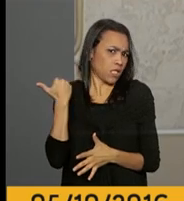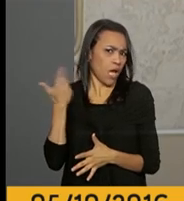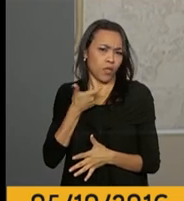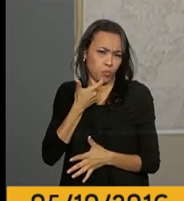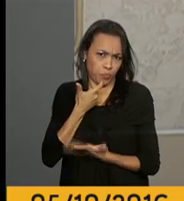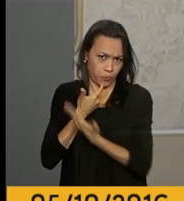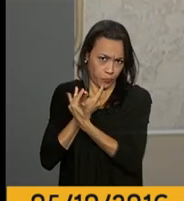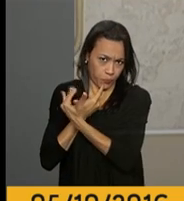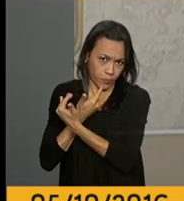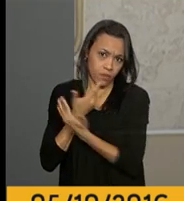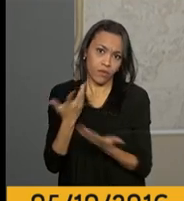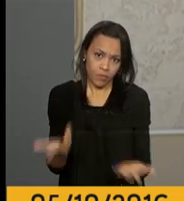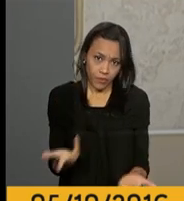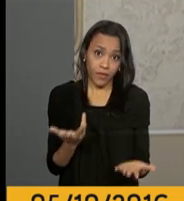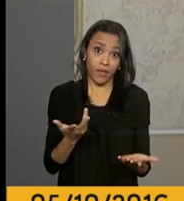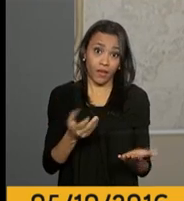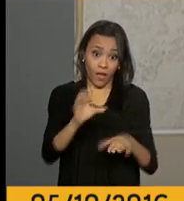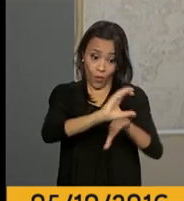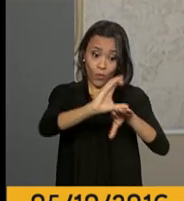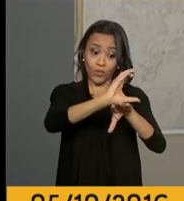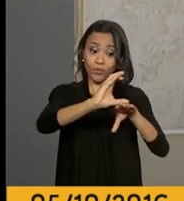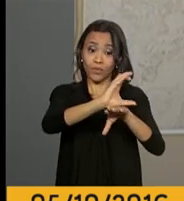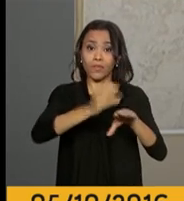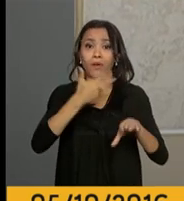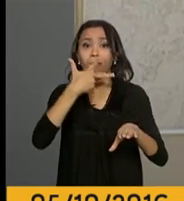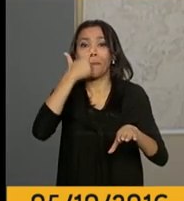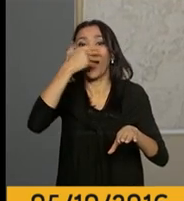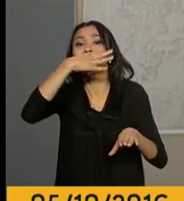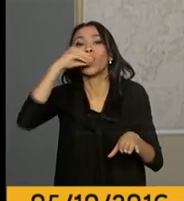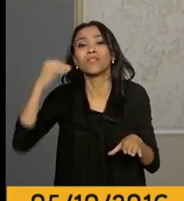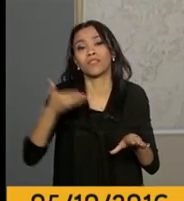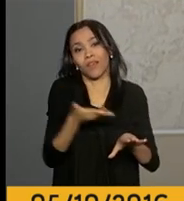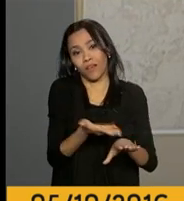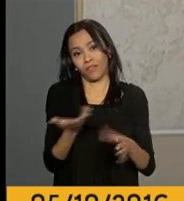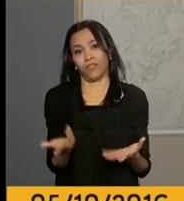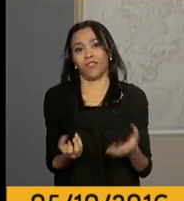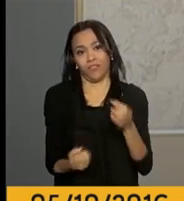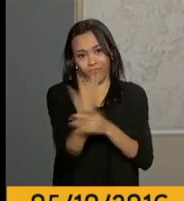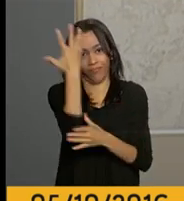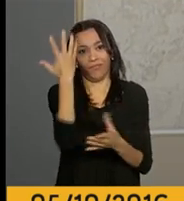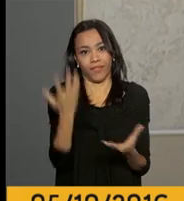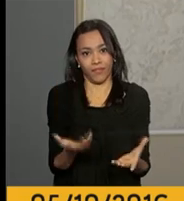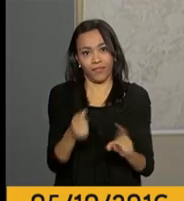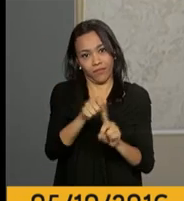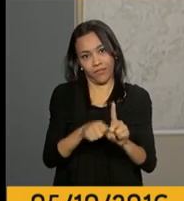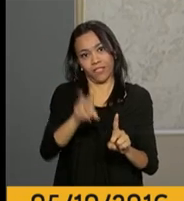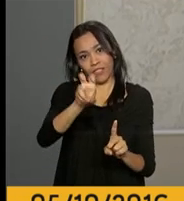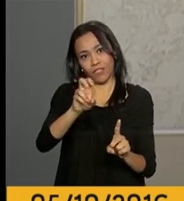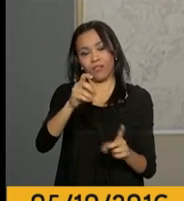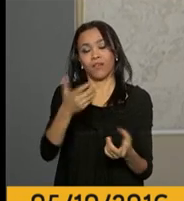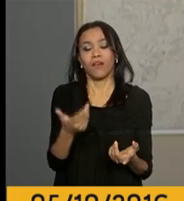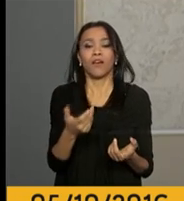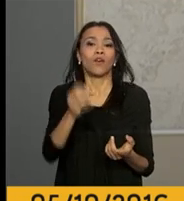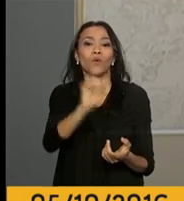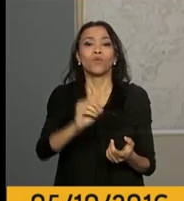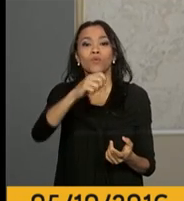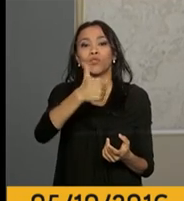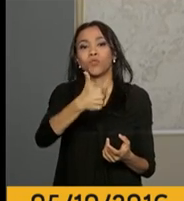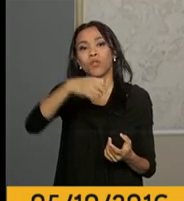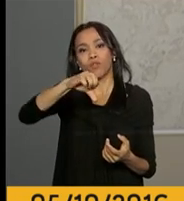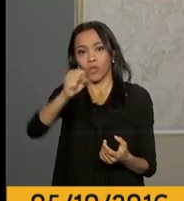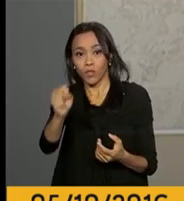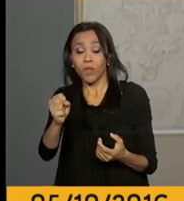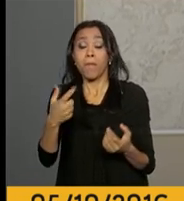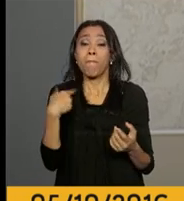Afinal a constituição ainda é quase adolescente né mas é importante que a todo momento nós veamos a rememorar a